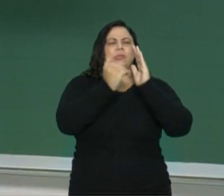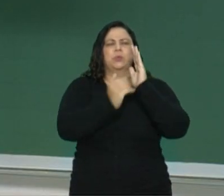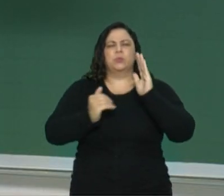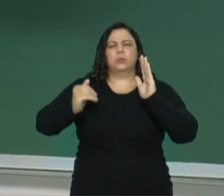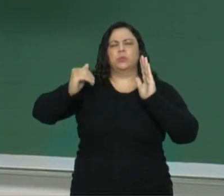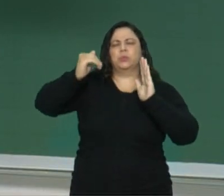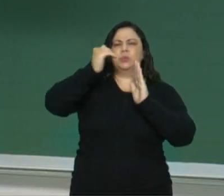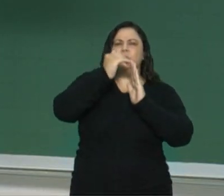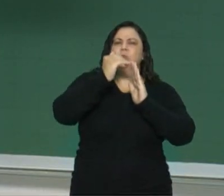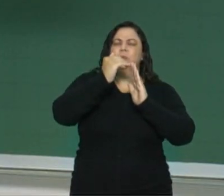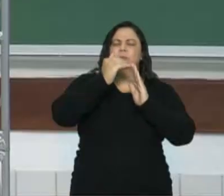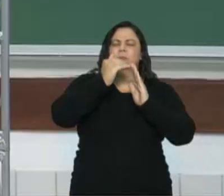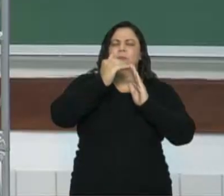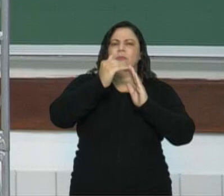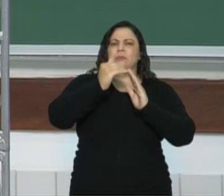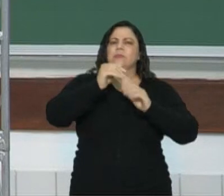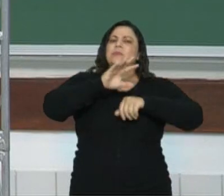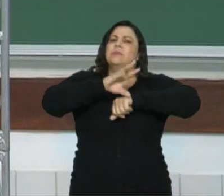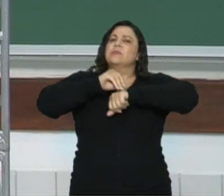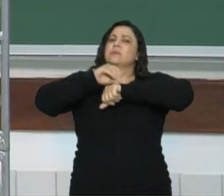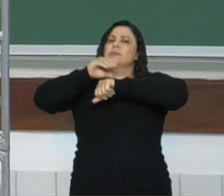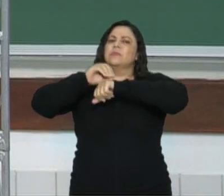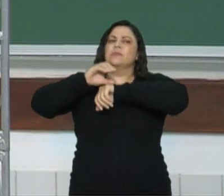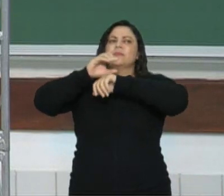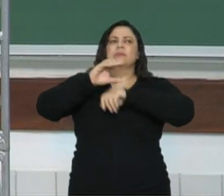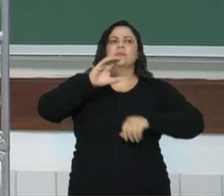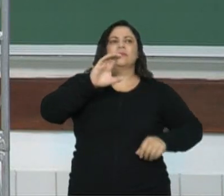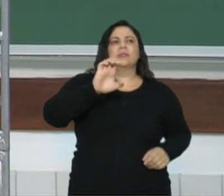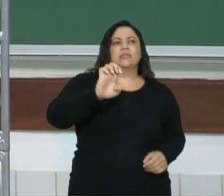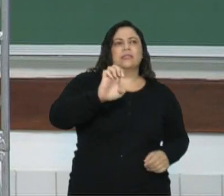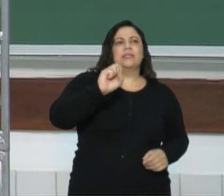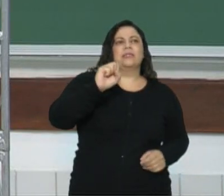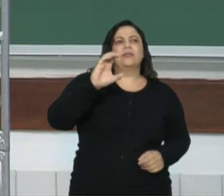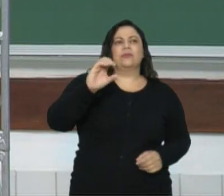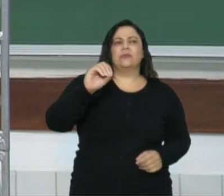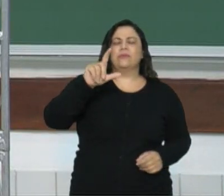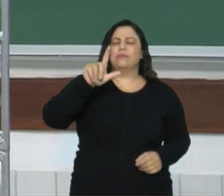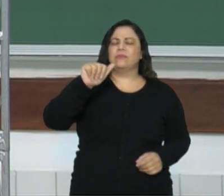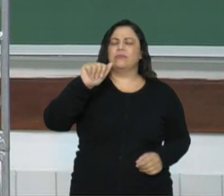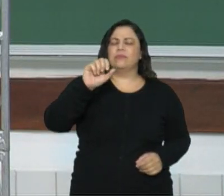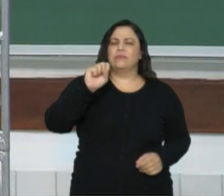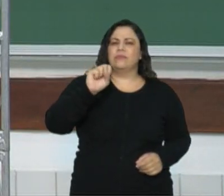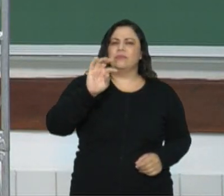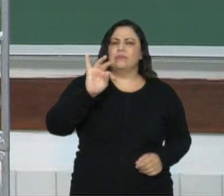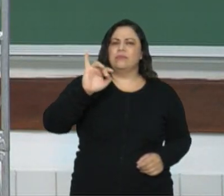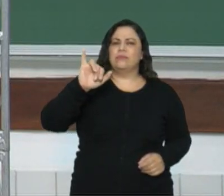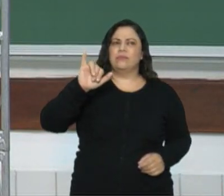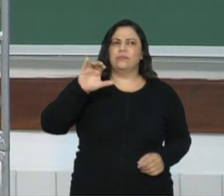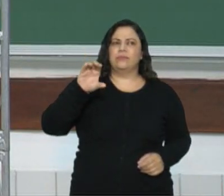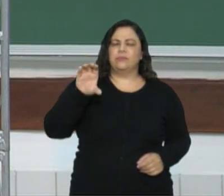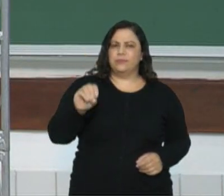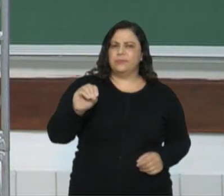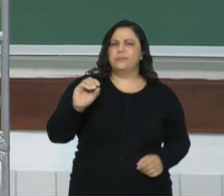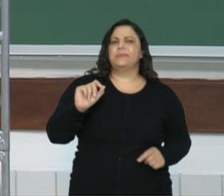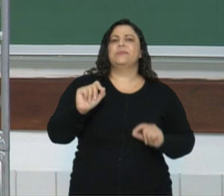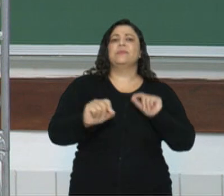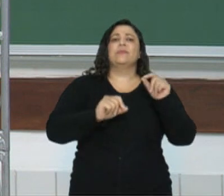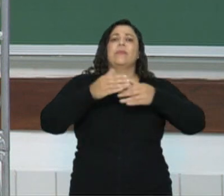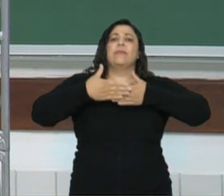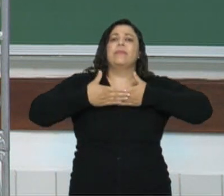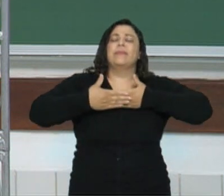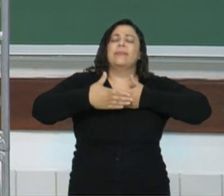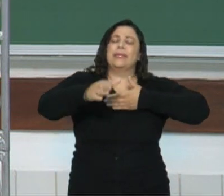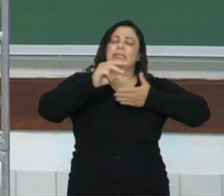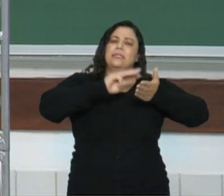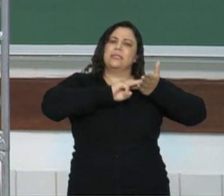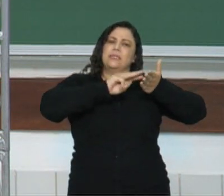conhecimento escolástico. O que é ter influência na ciência e superar o escolástico? A partir desse